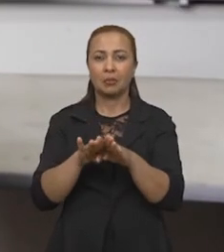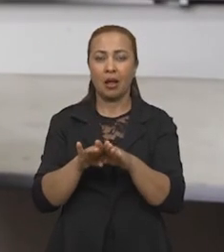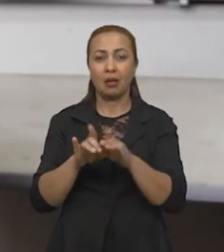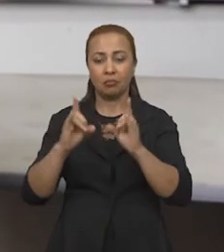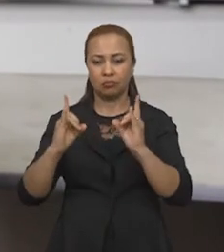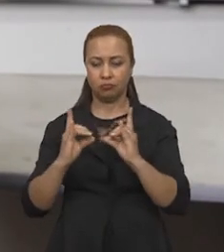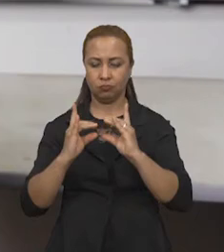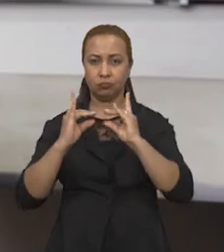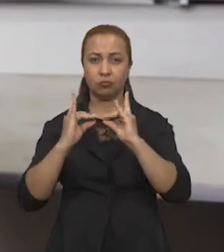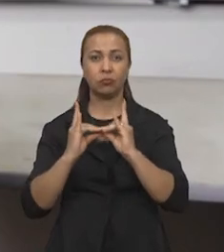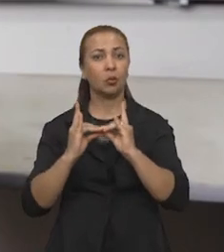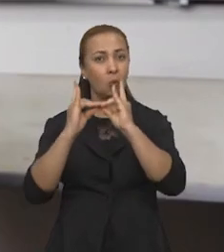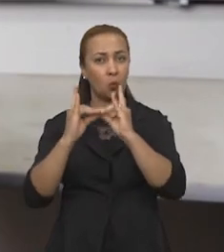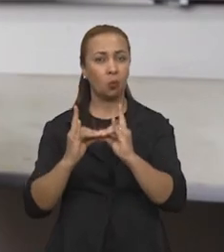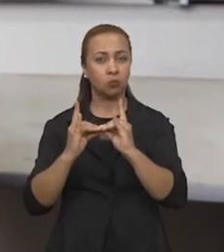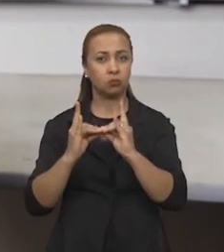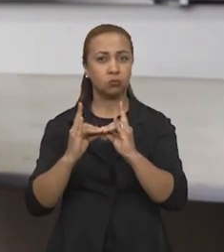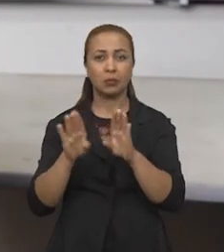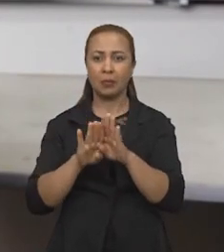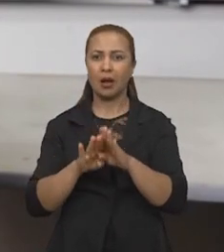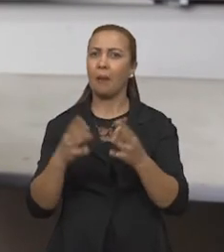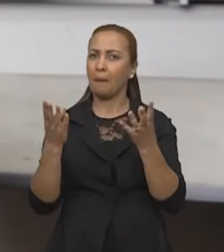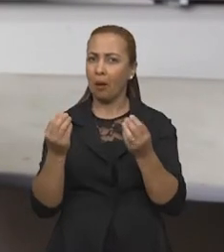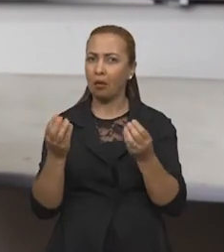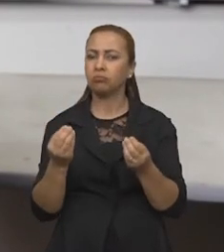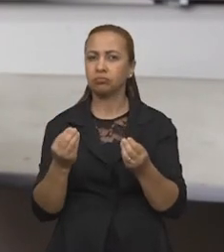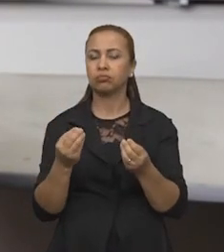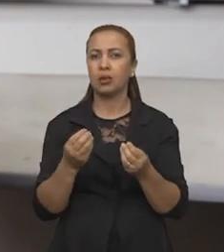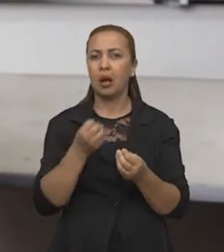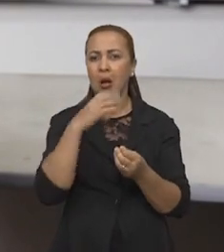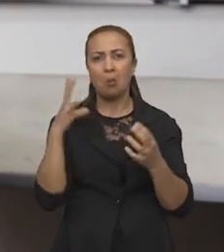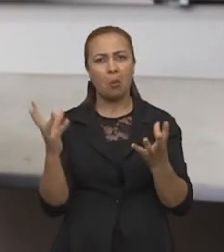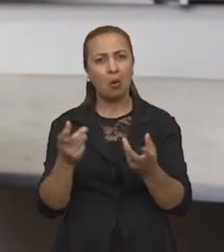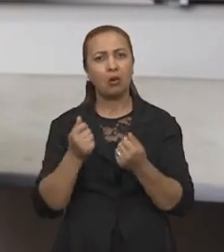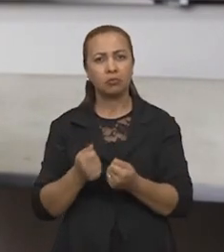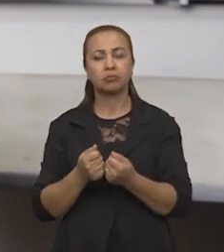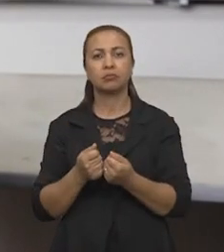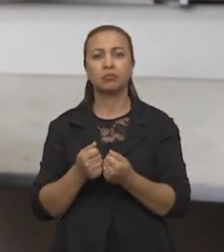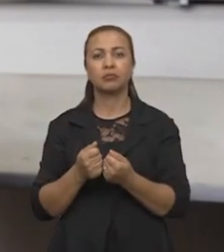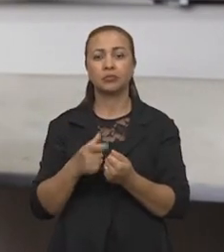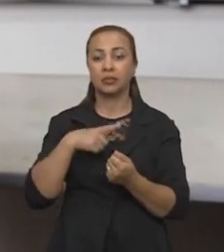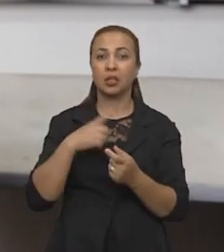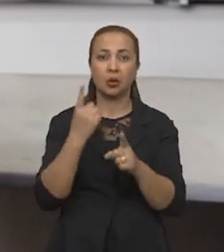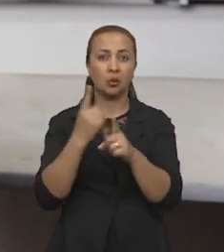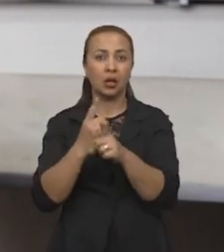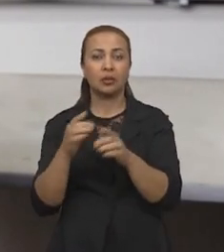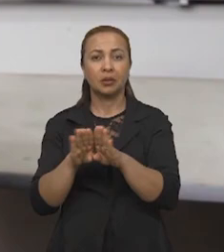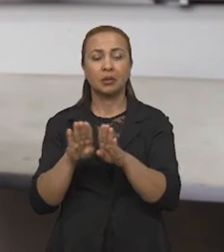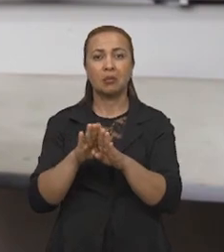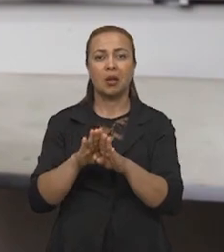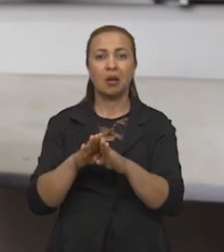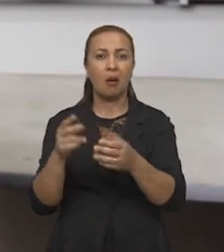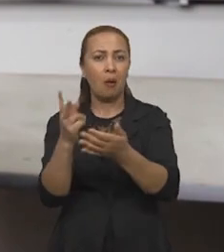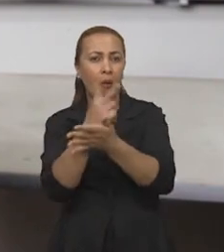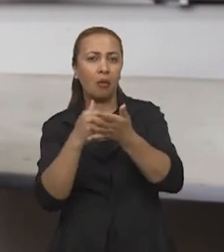funerárias, tá, em boa quantidade. E nós temos encontrado alguns